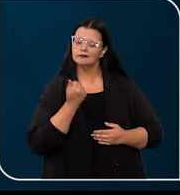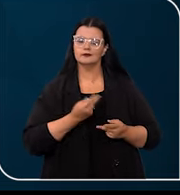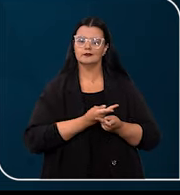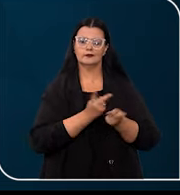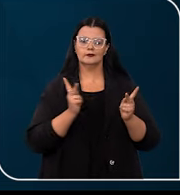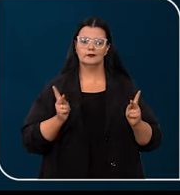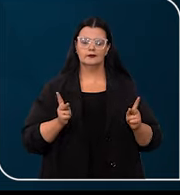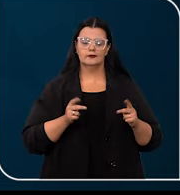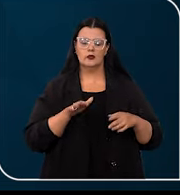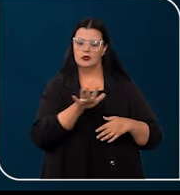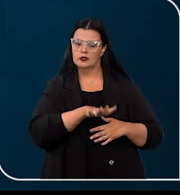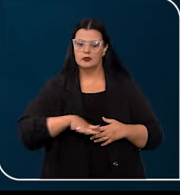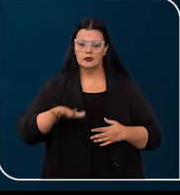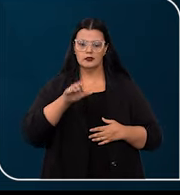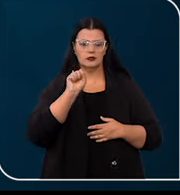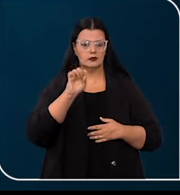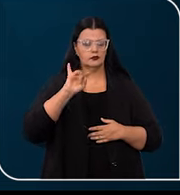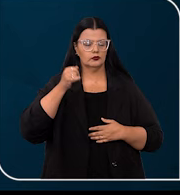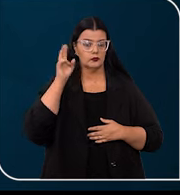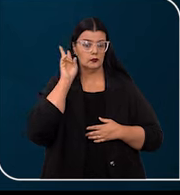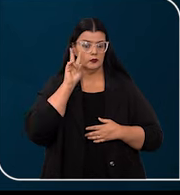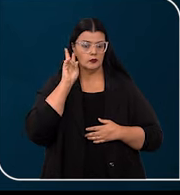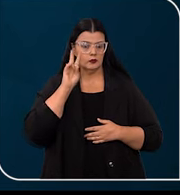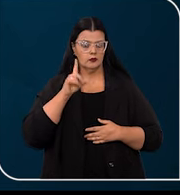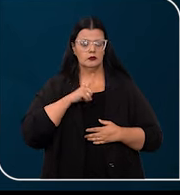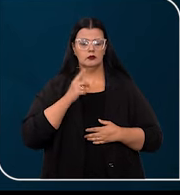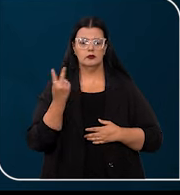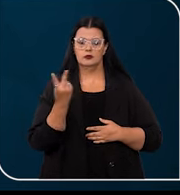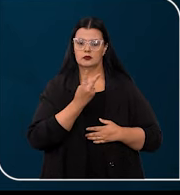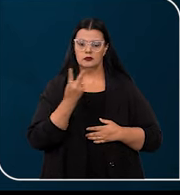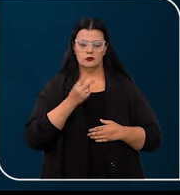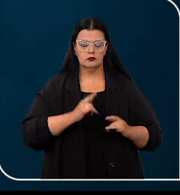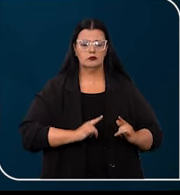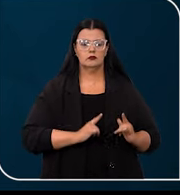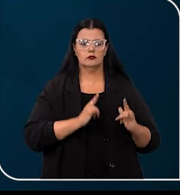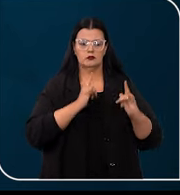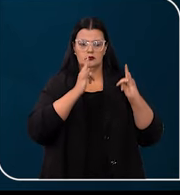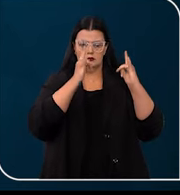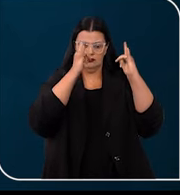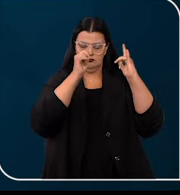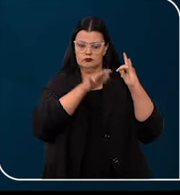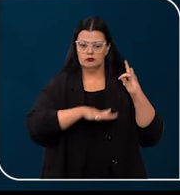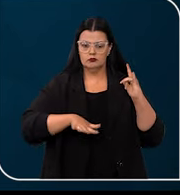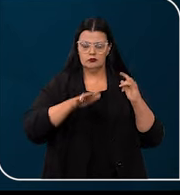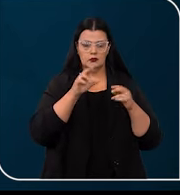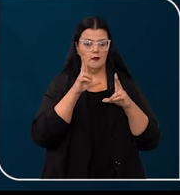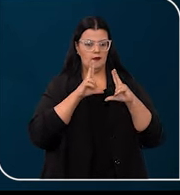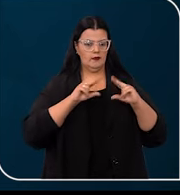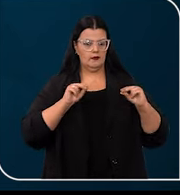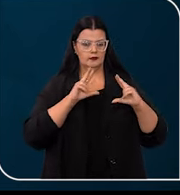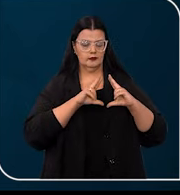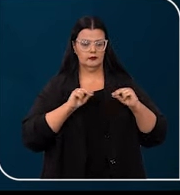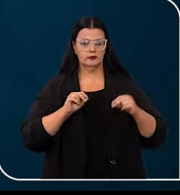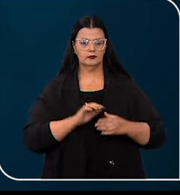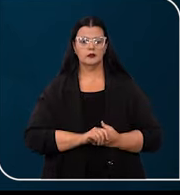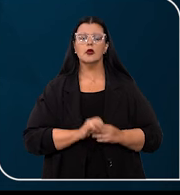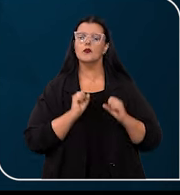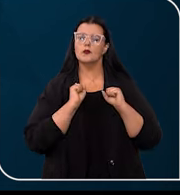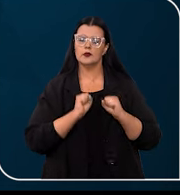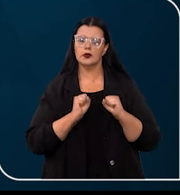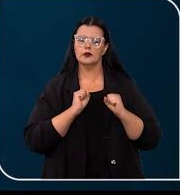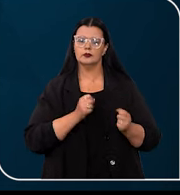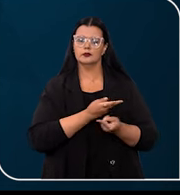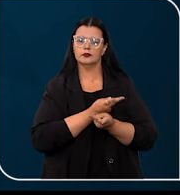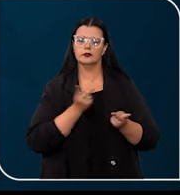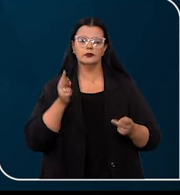visita o espaço STJ memória fica no segundo andar do edifício dos plenários em Brasília e pode ser